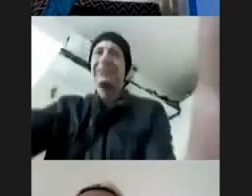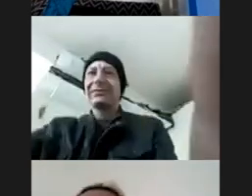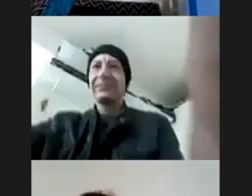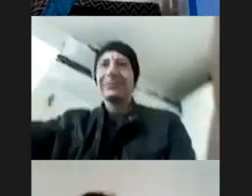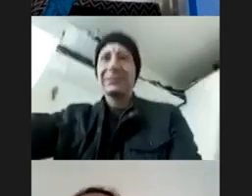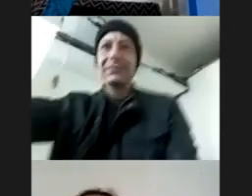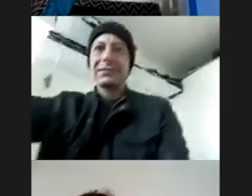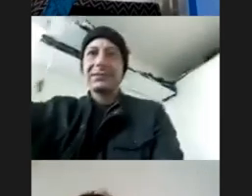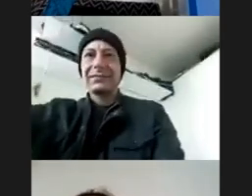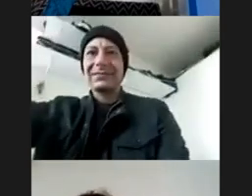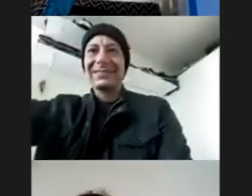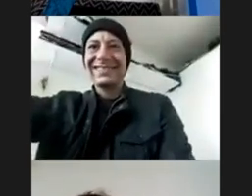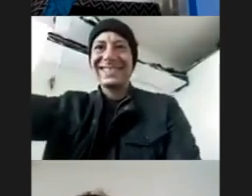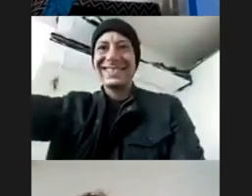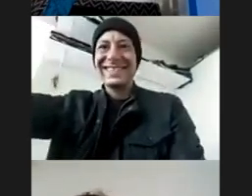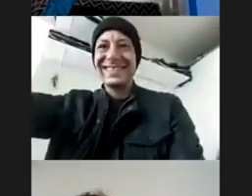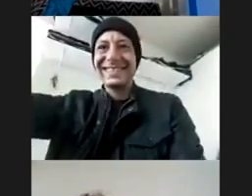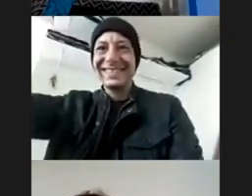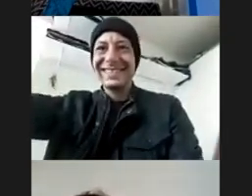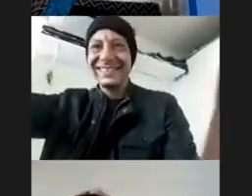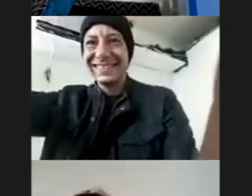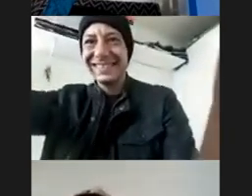diz cliente, não é paciente, esse Isso, cliente, cliente.